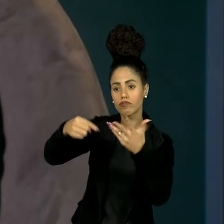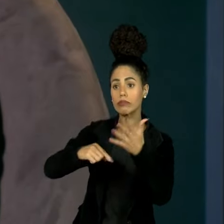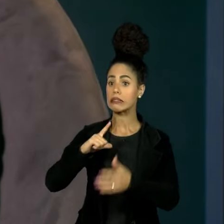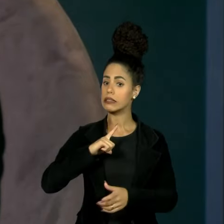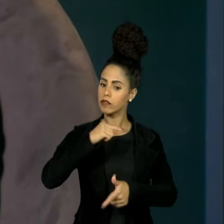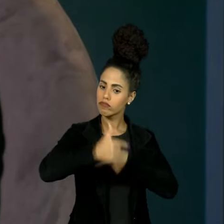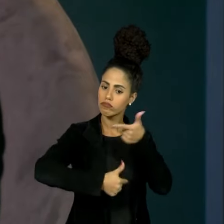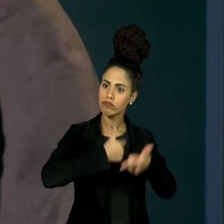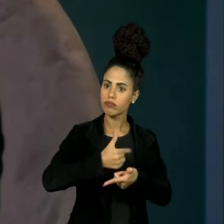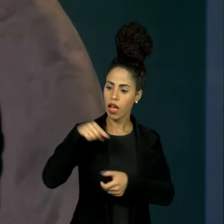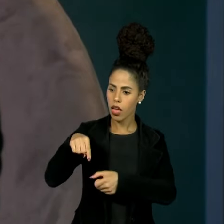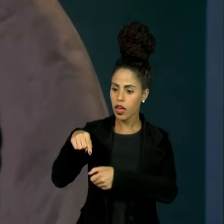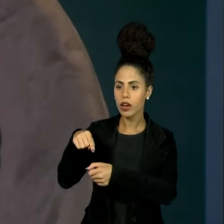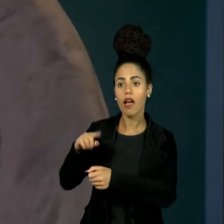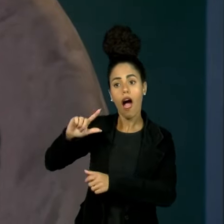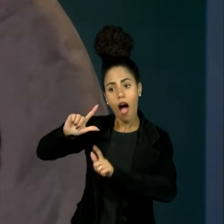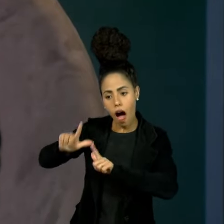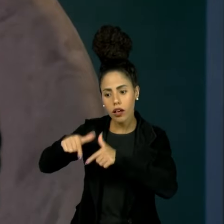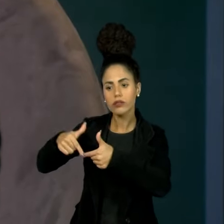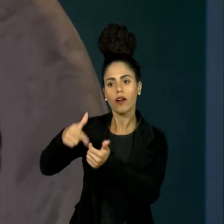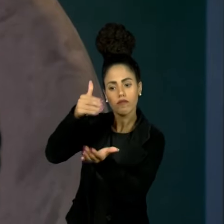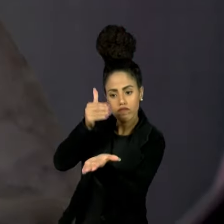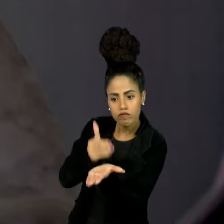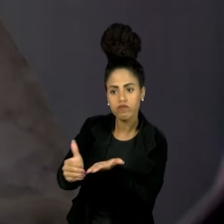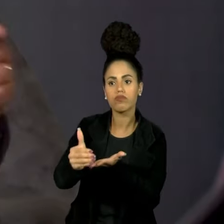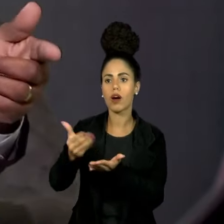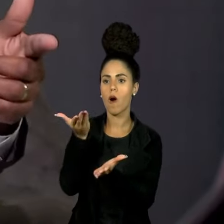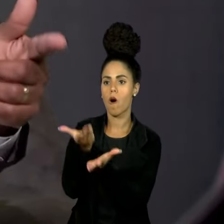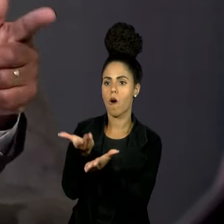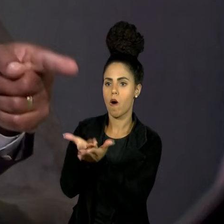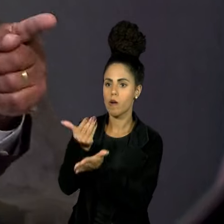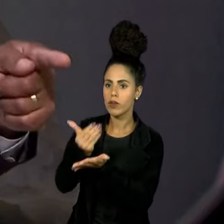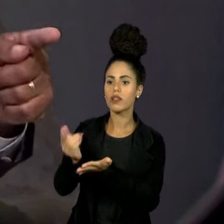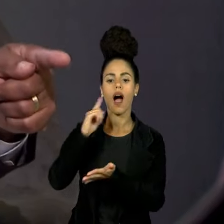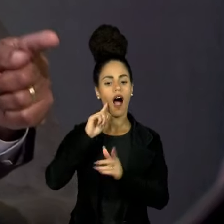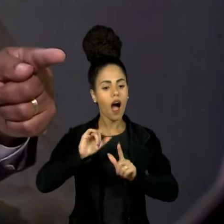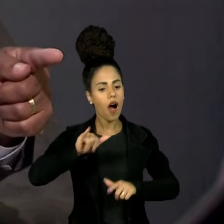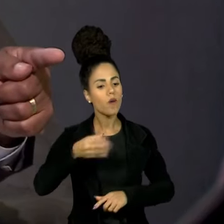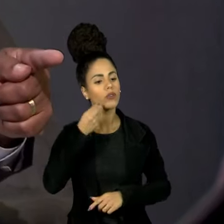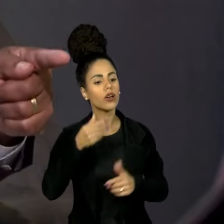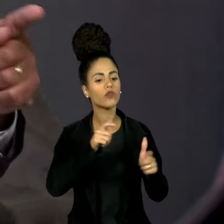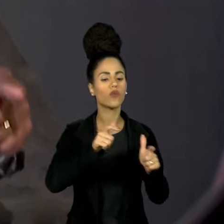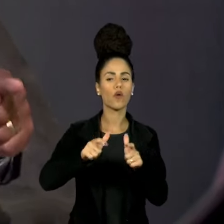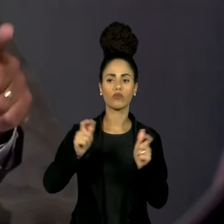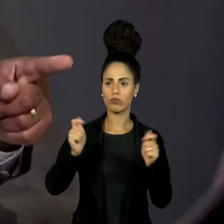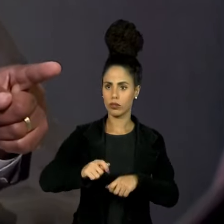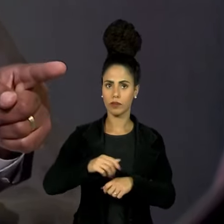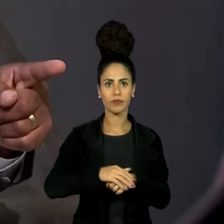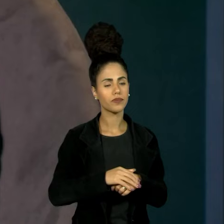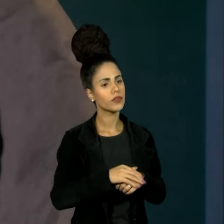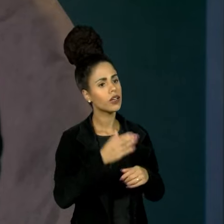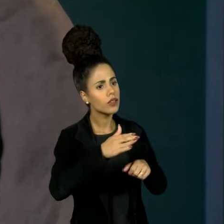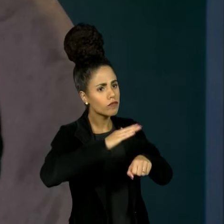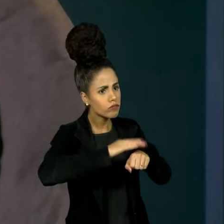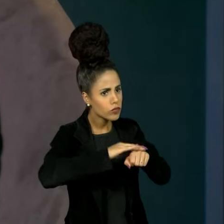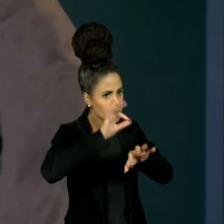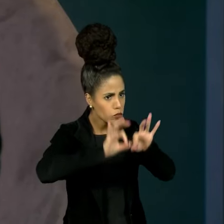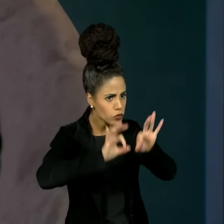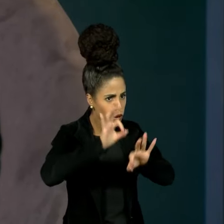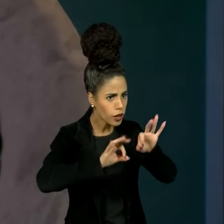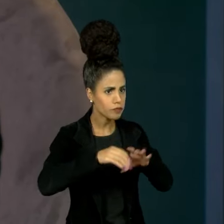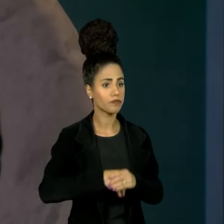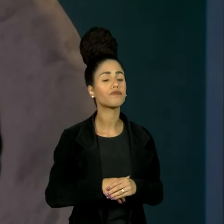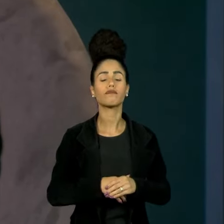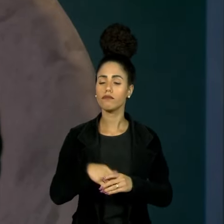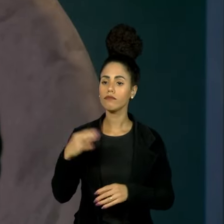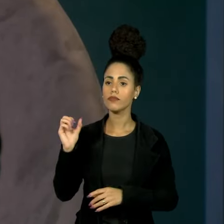partir do momento que ele sai dessa informalidade. Esse é o escopo do projeto Desenvolve Afro? Isso, o projeto